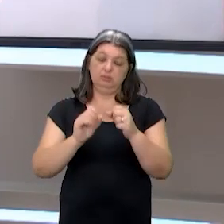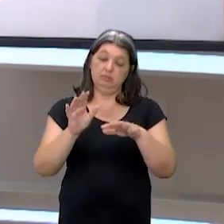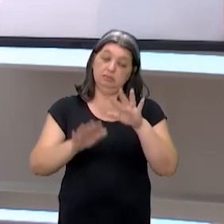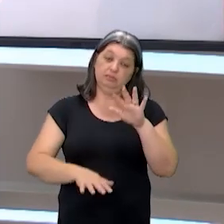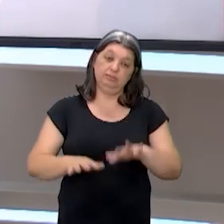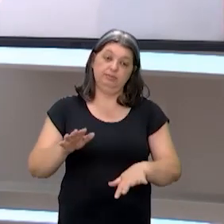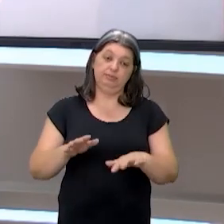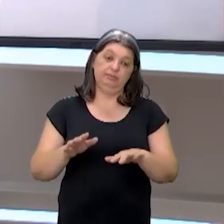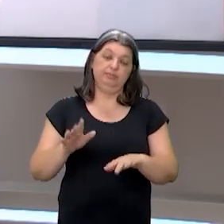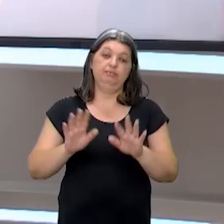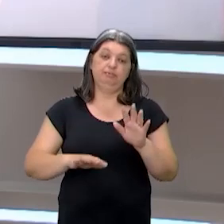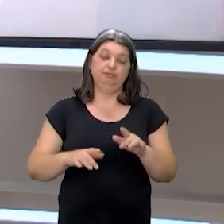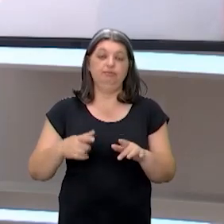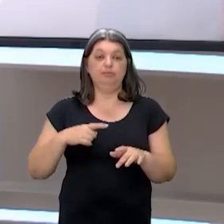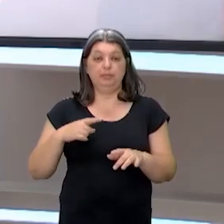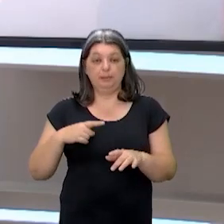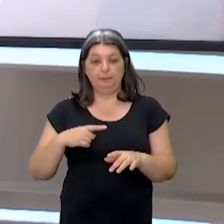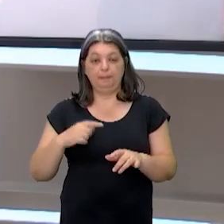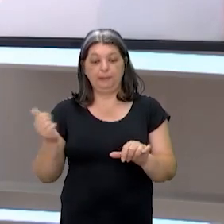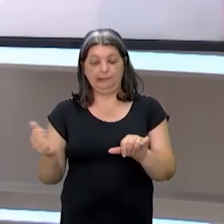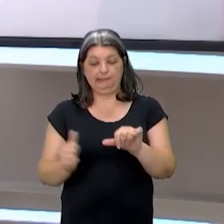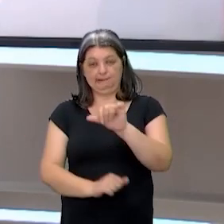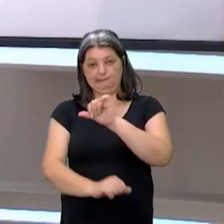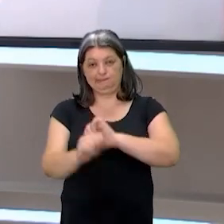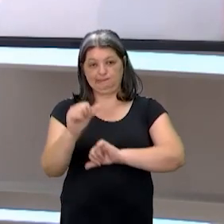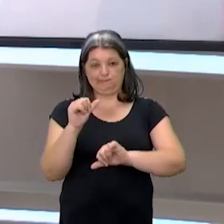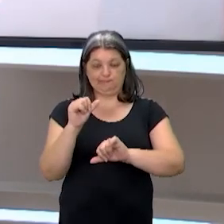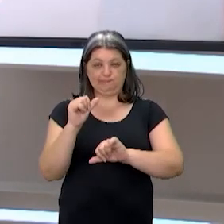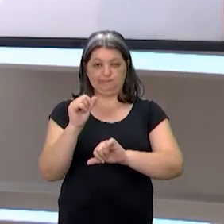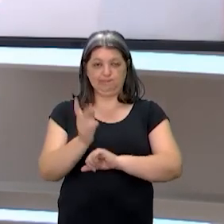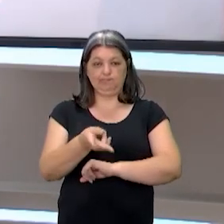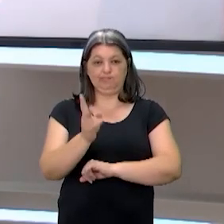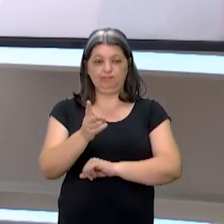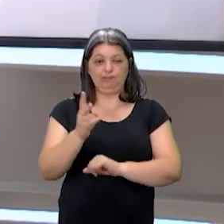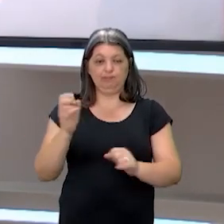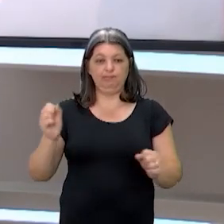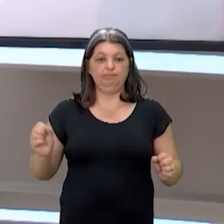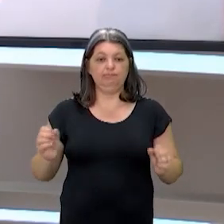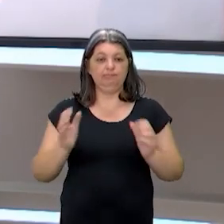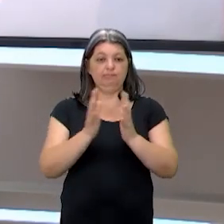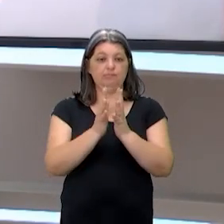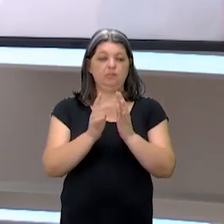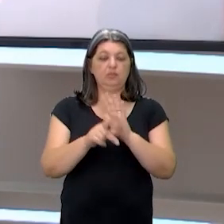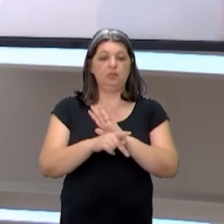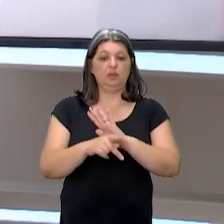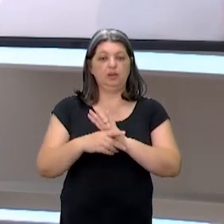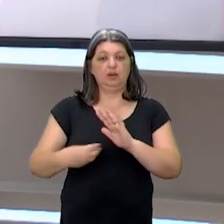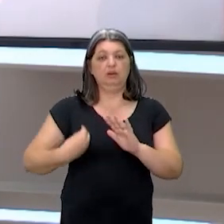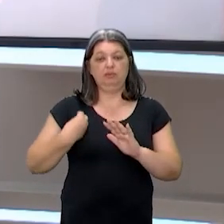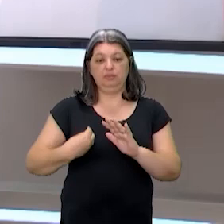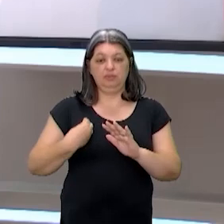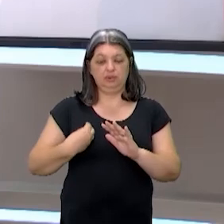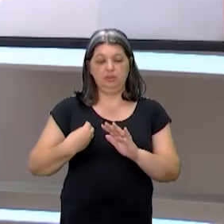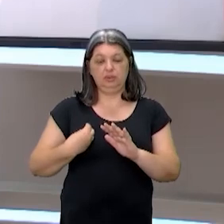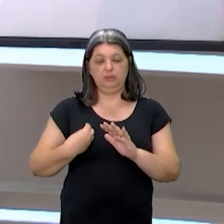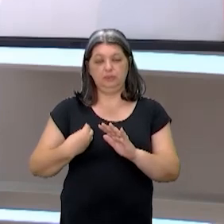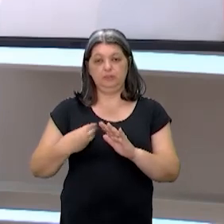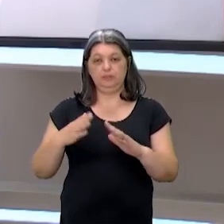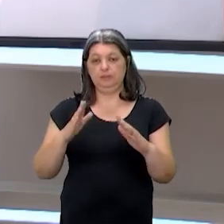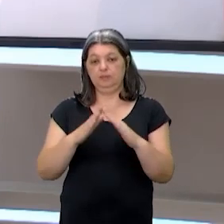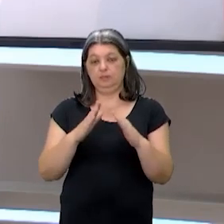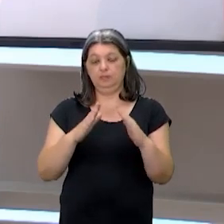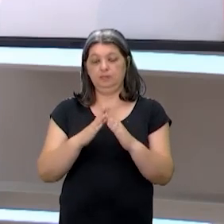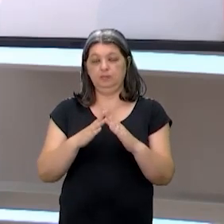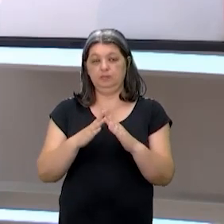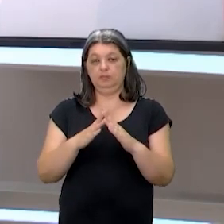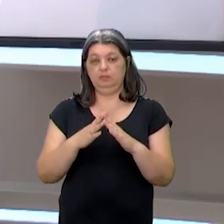menos, sempre traz grandes transformações, sempre impactam bastante a nossa vida doméstica e muitas vezes